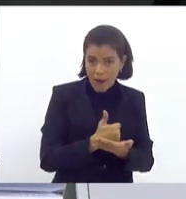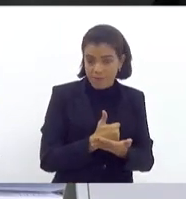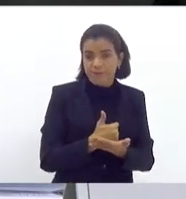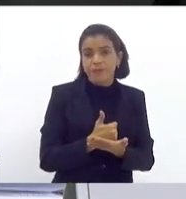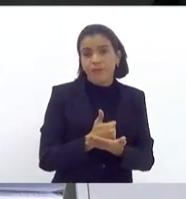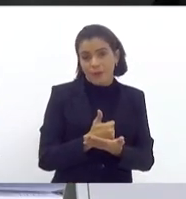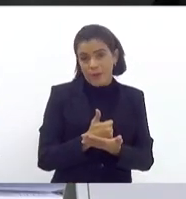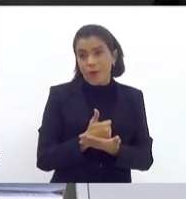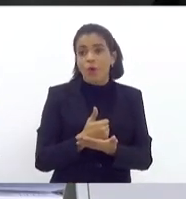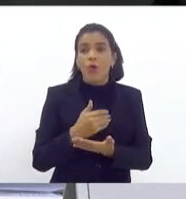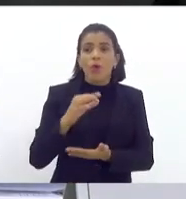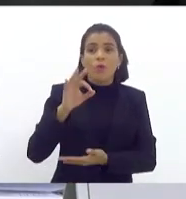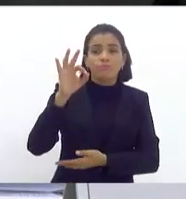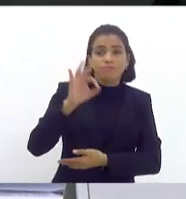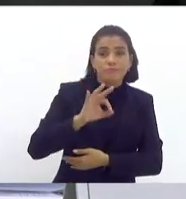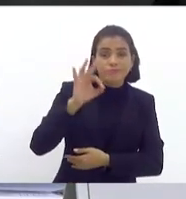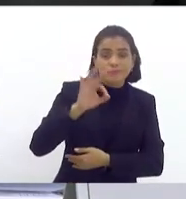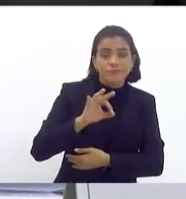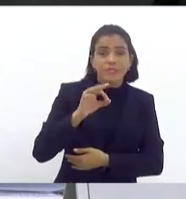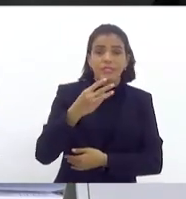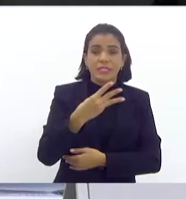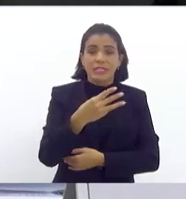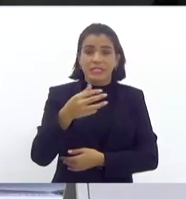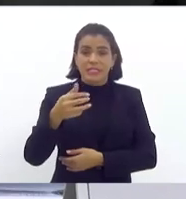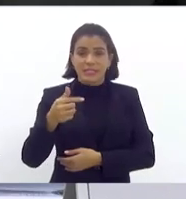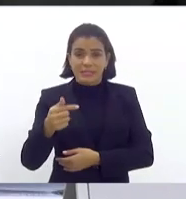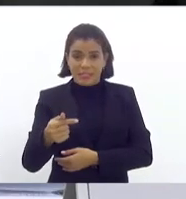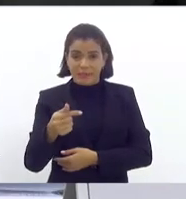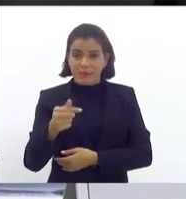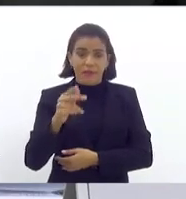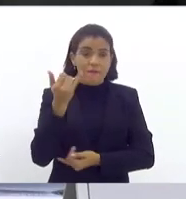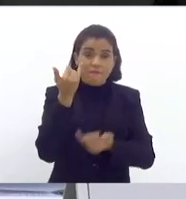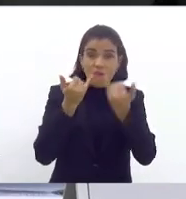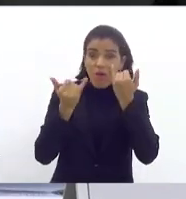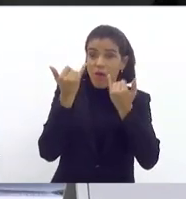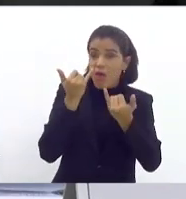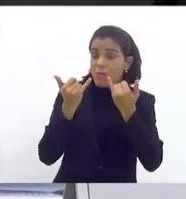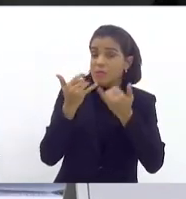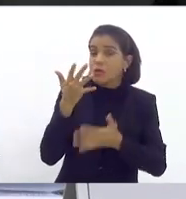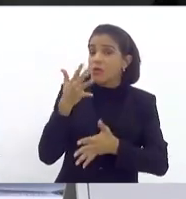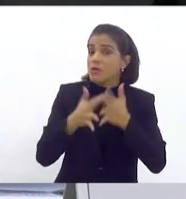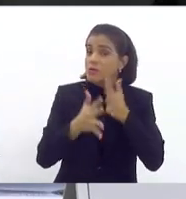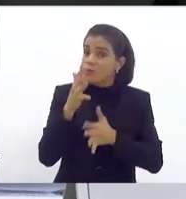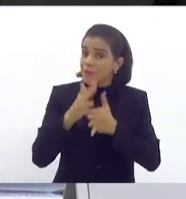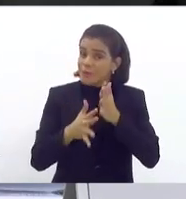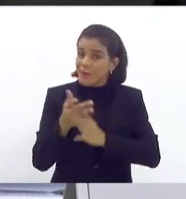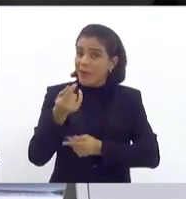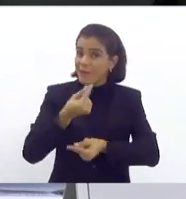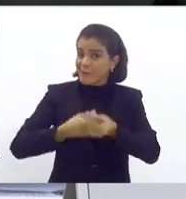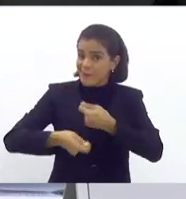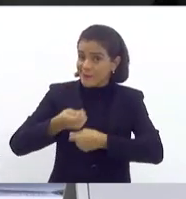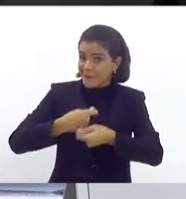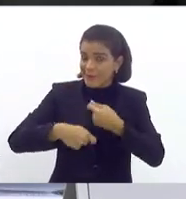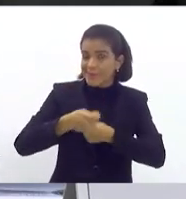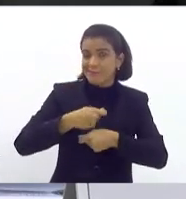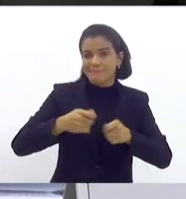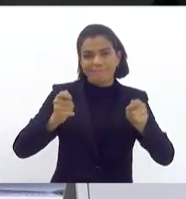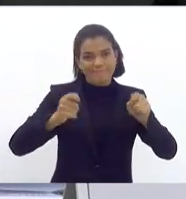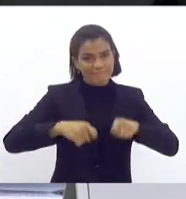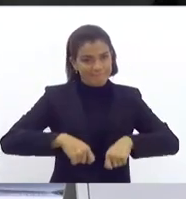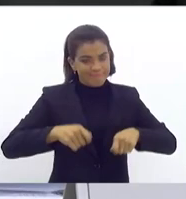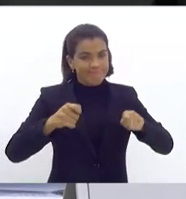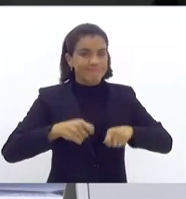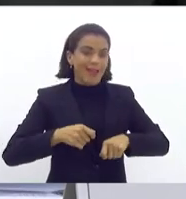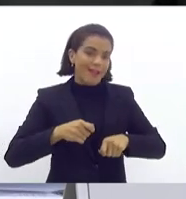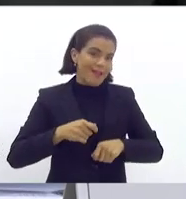base na alíquota de 37, não trazendo informação do impacto financeiro que daria ao orçamento